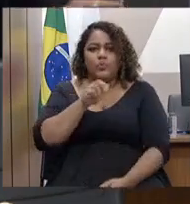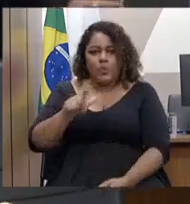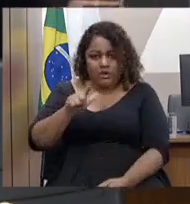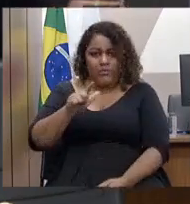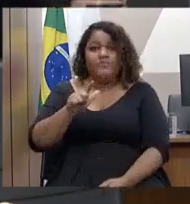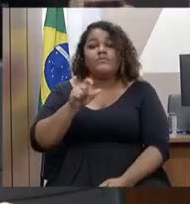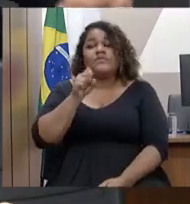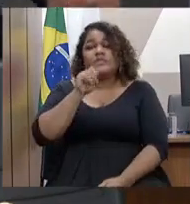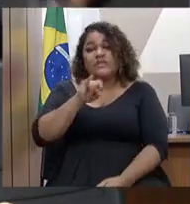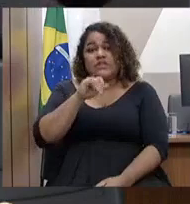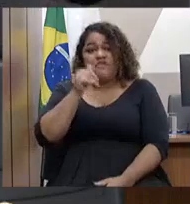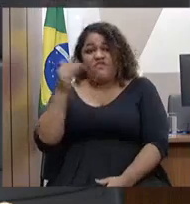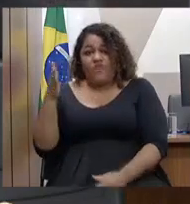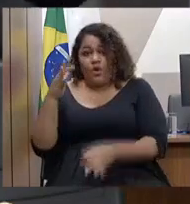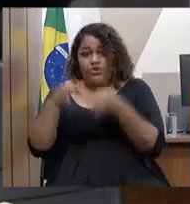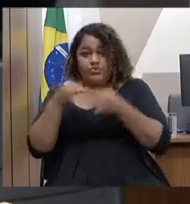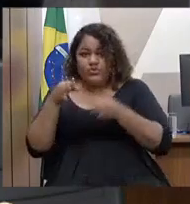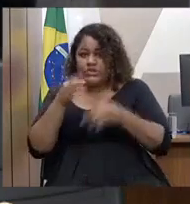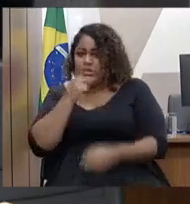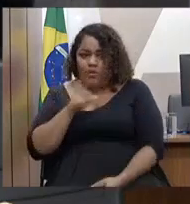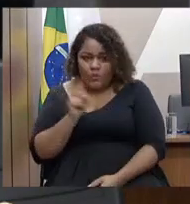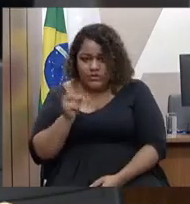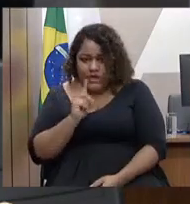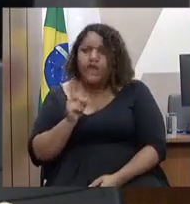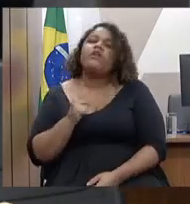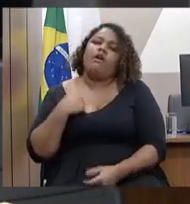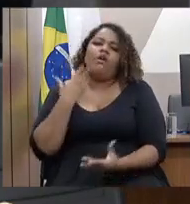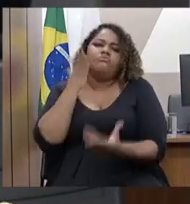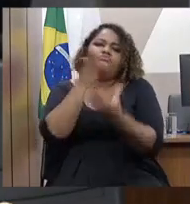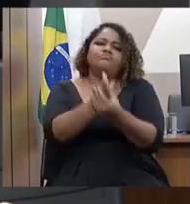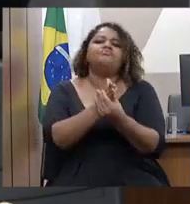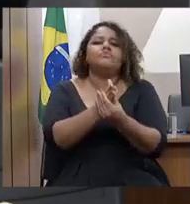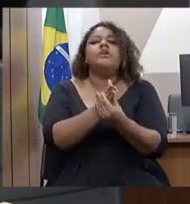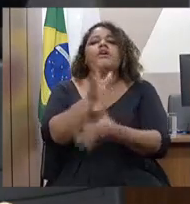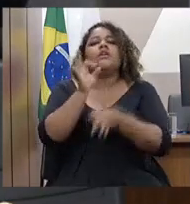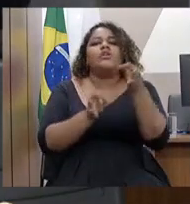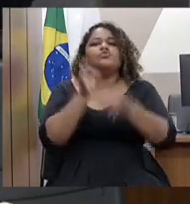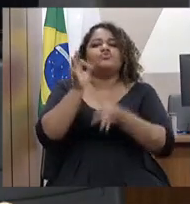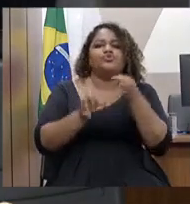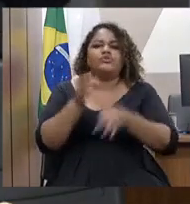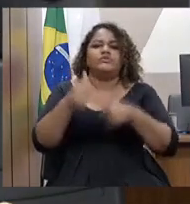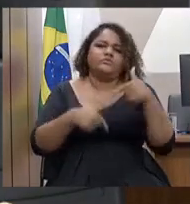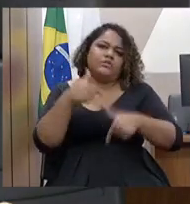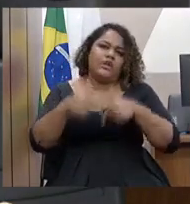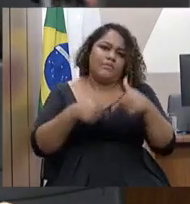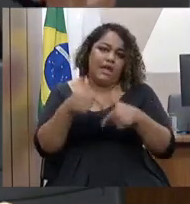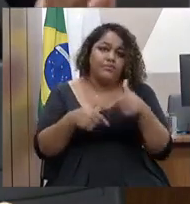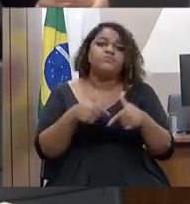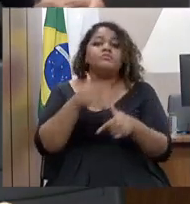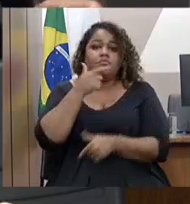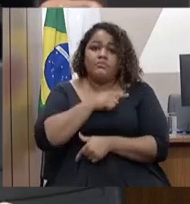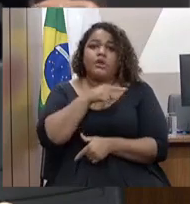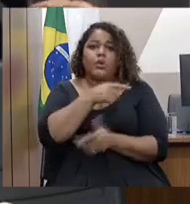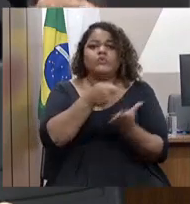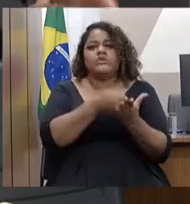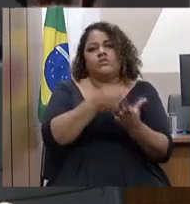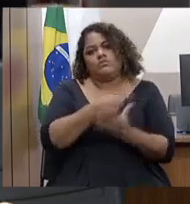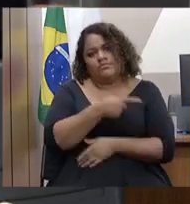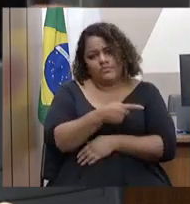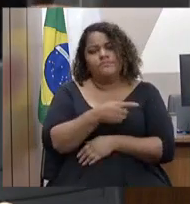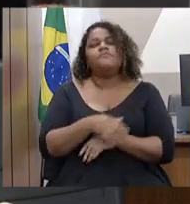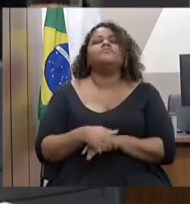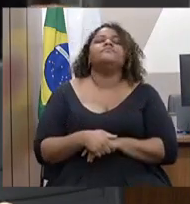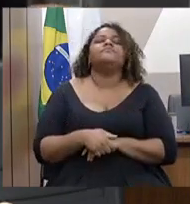nós contamos né é a juizamos ações na justiça do trabalho para pedir essa adequação então é